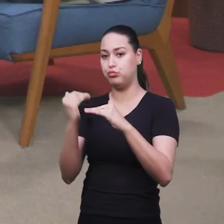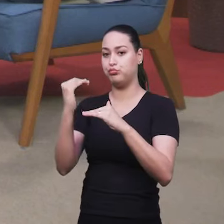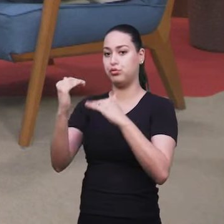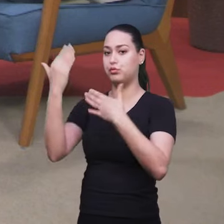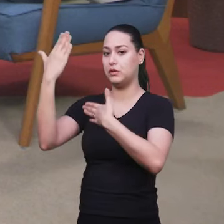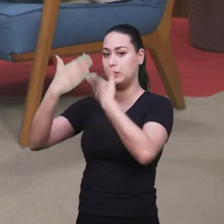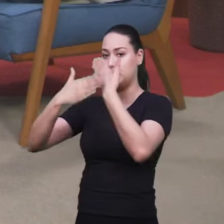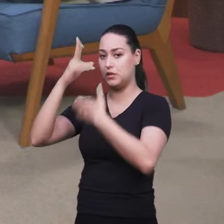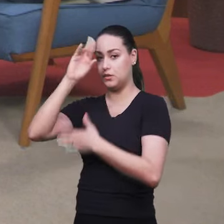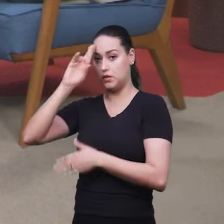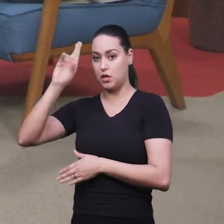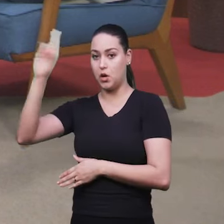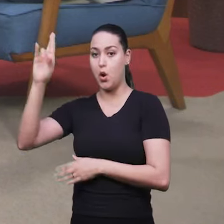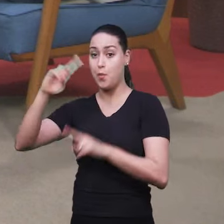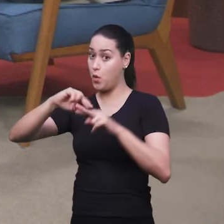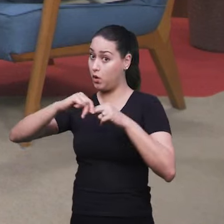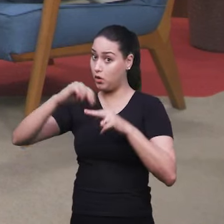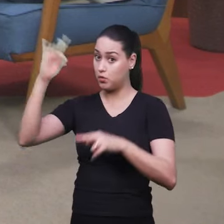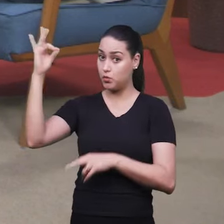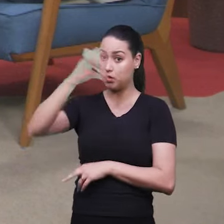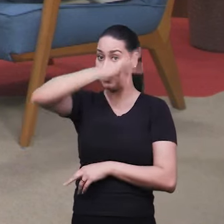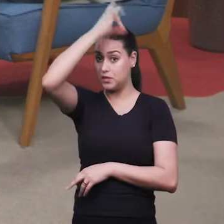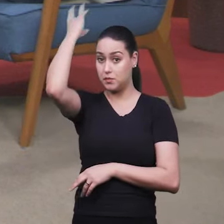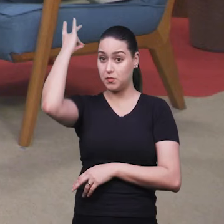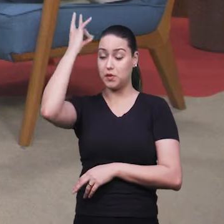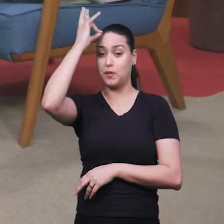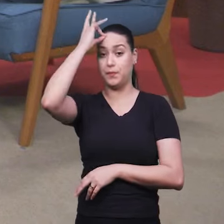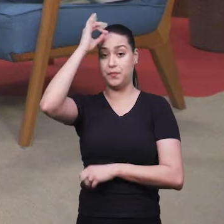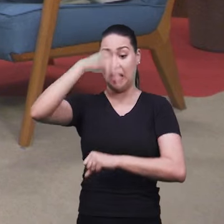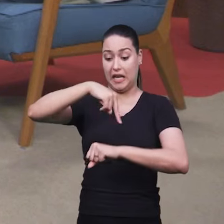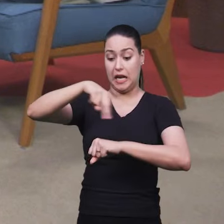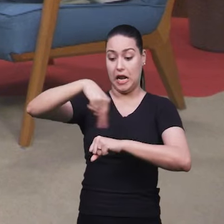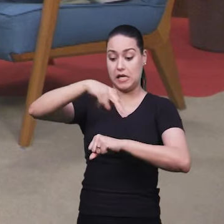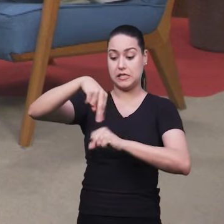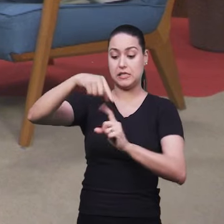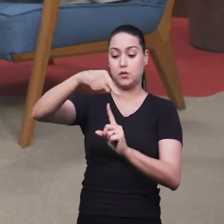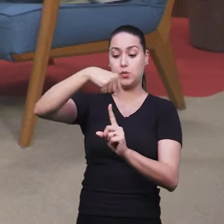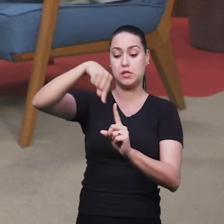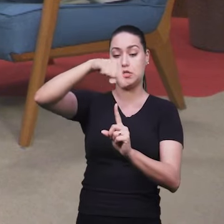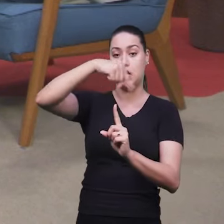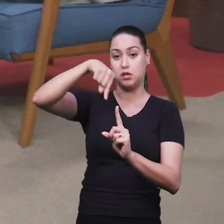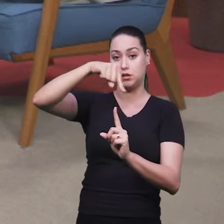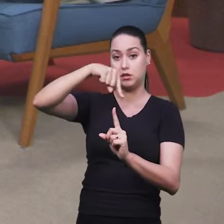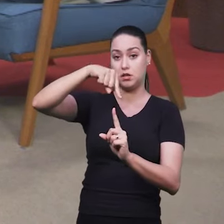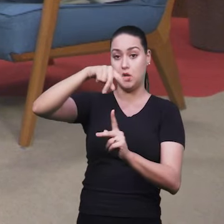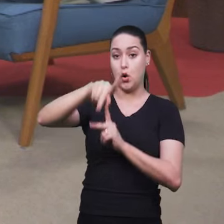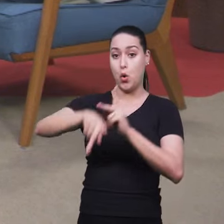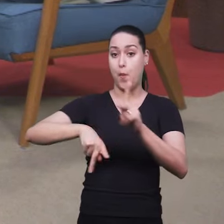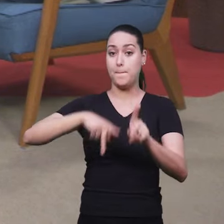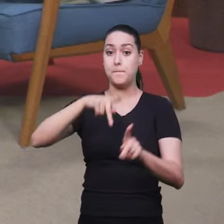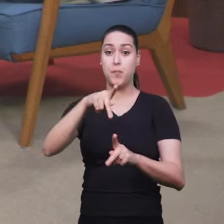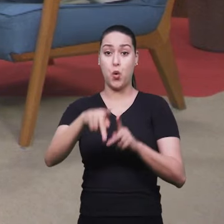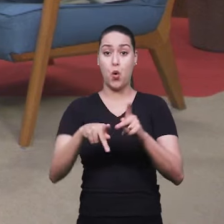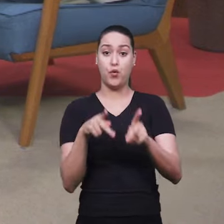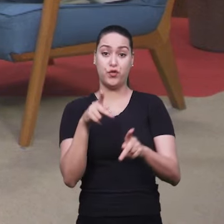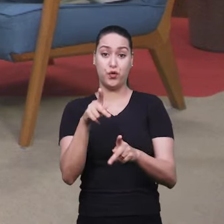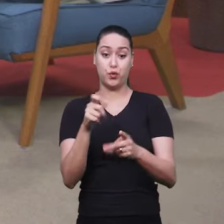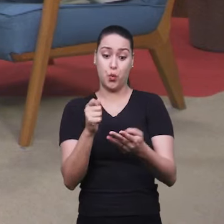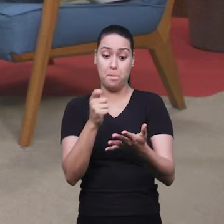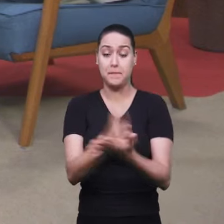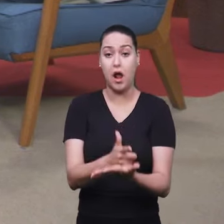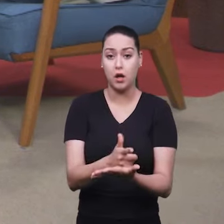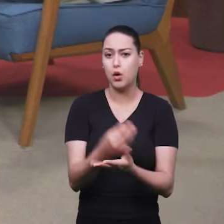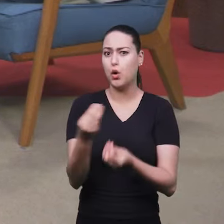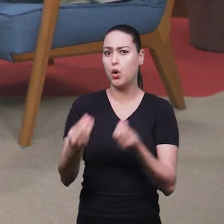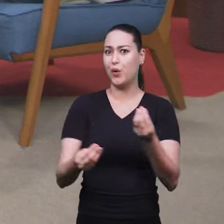caminhada da presença do Senhor. Que é pelo Espírito Santo. Que é pelo Espírito Santo. Nação santa. Isso aí. E o povo, a aquisição